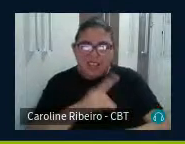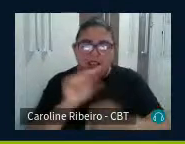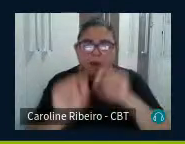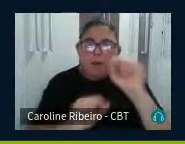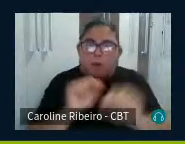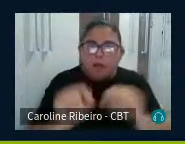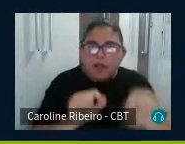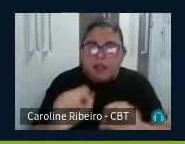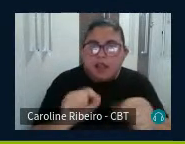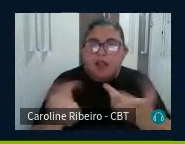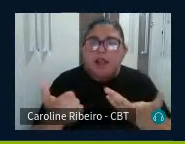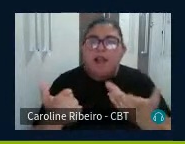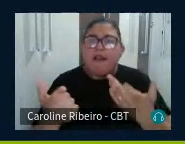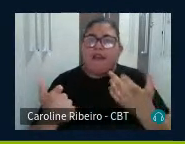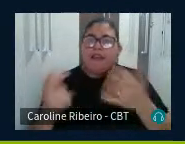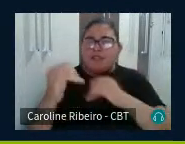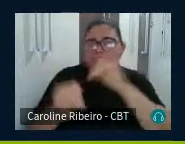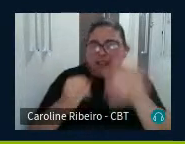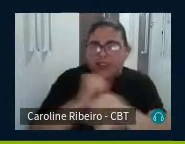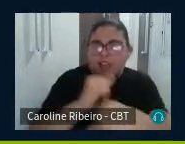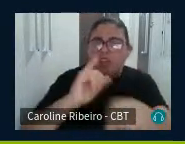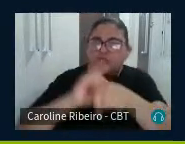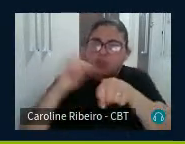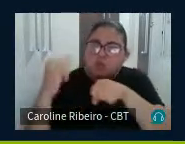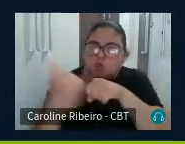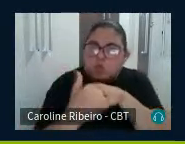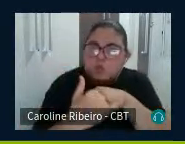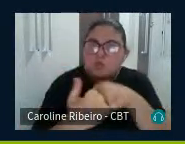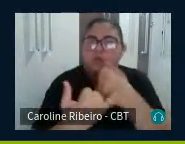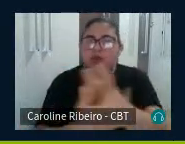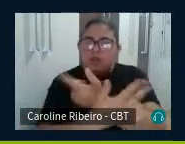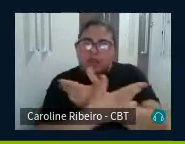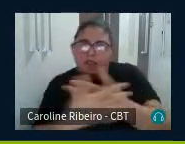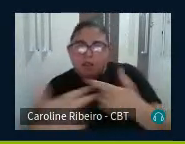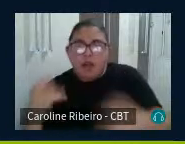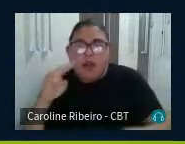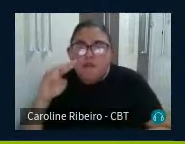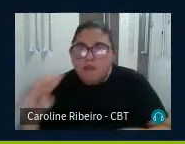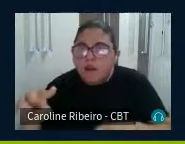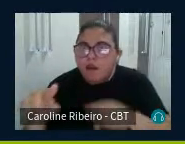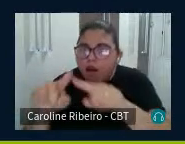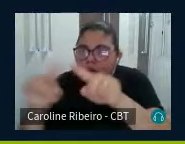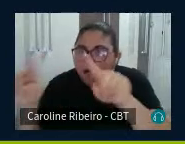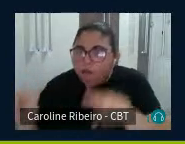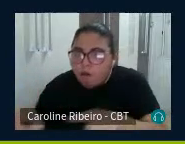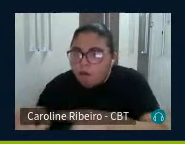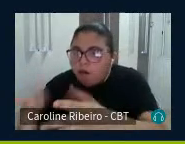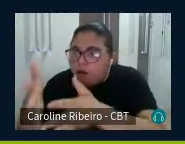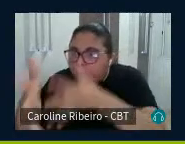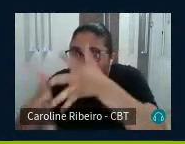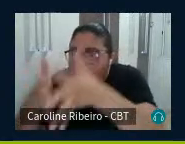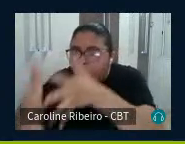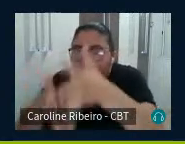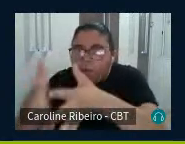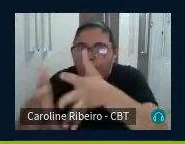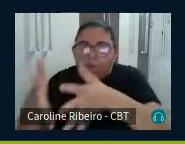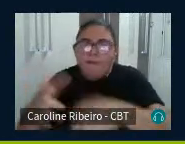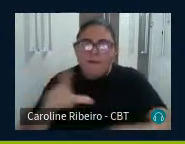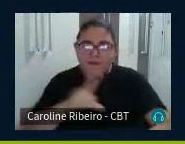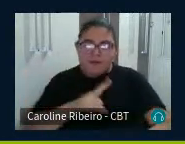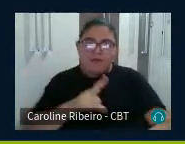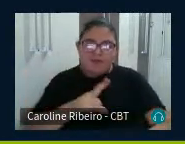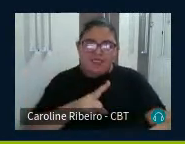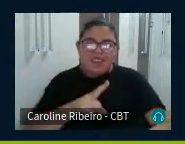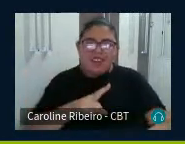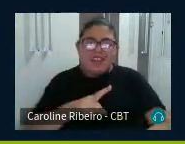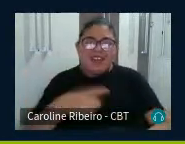atuando bastante nas lives, né? Então, vocês estão acompanhando esse desenvolvimento, essa